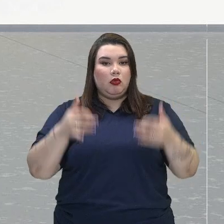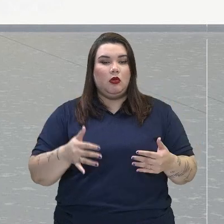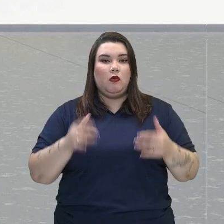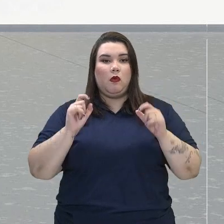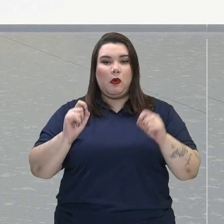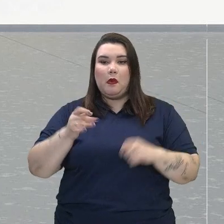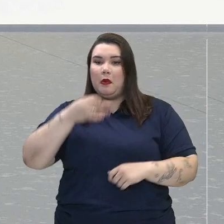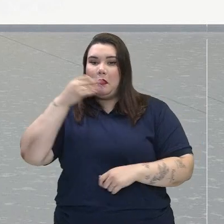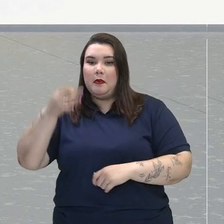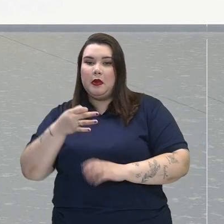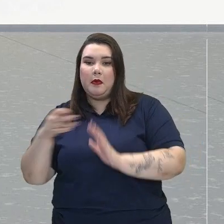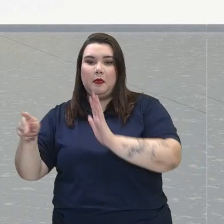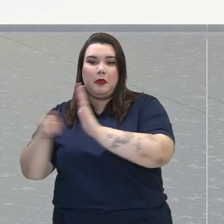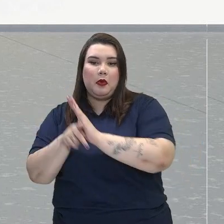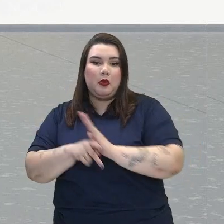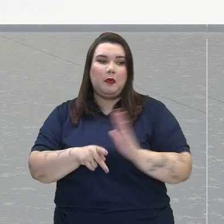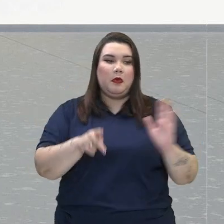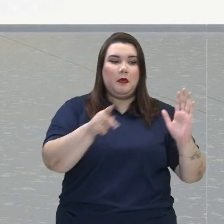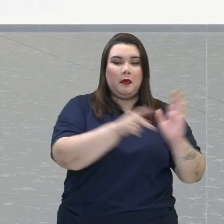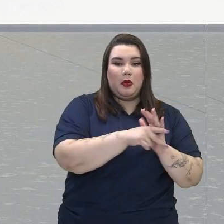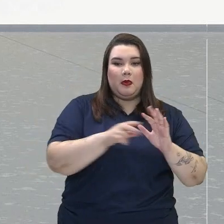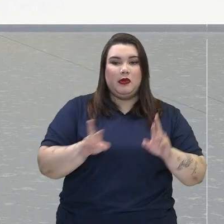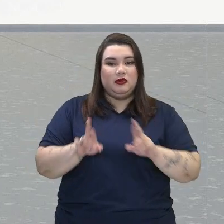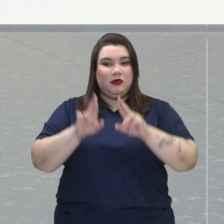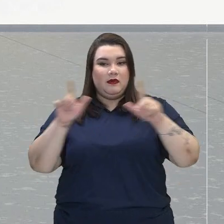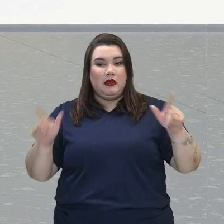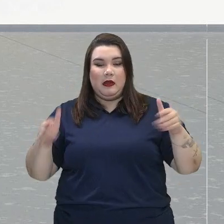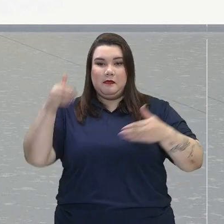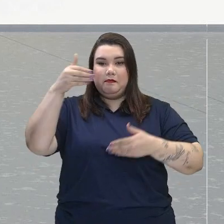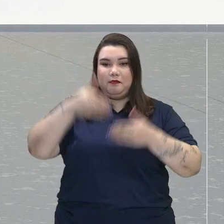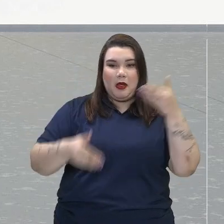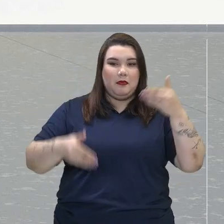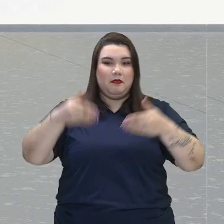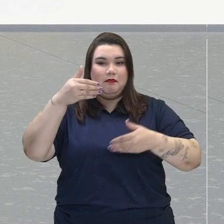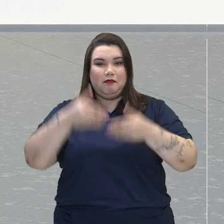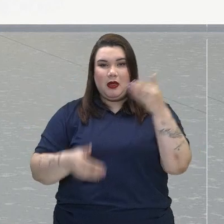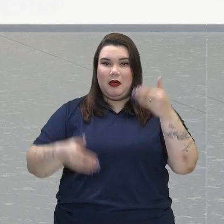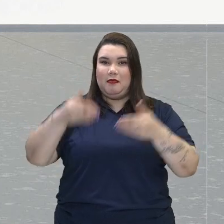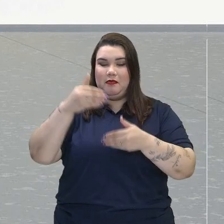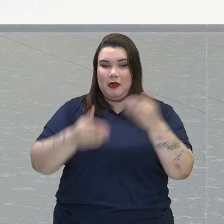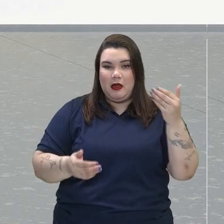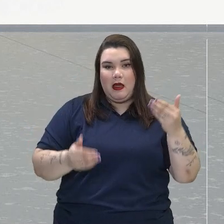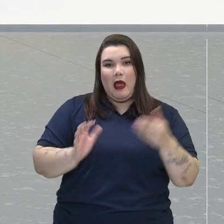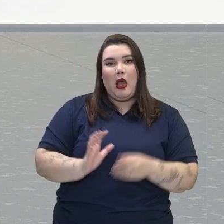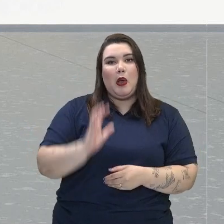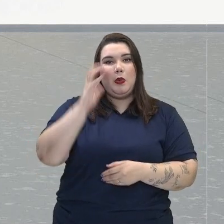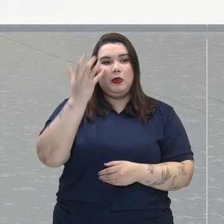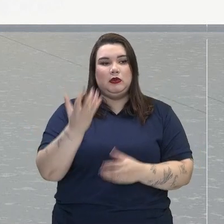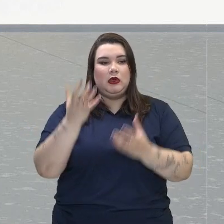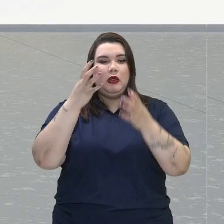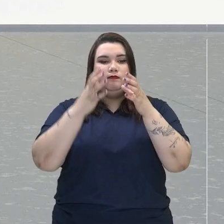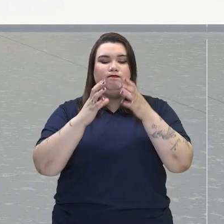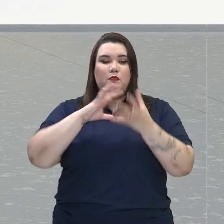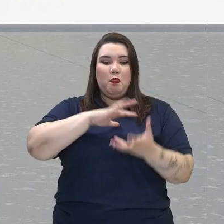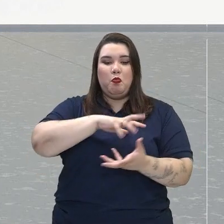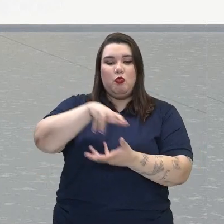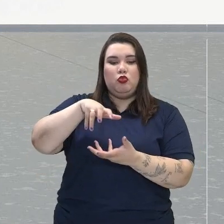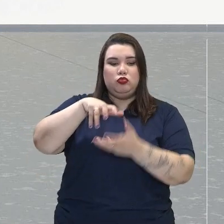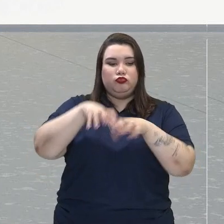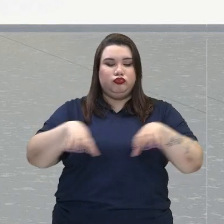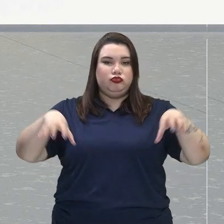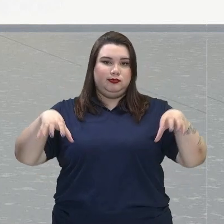divergentes, antagônicas, teve ali essa bipolaridade após a Segunda Guerra Mundial. E